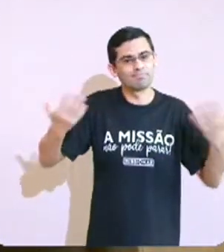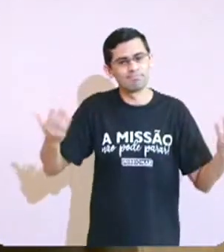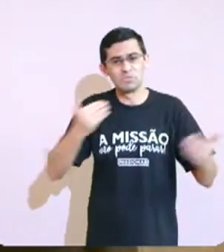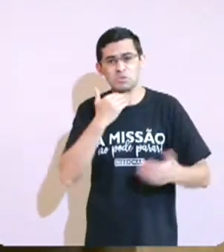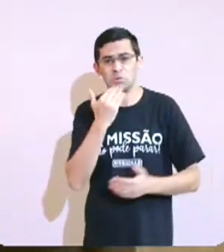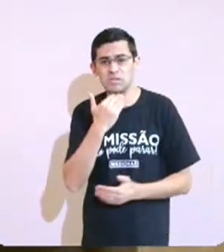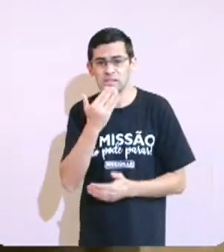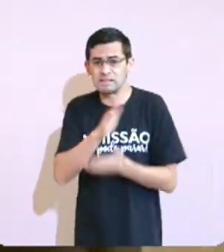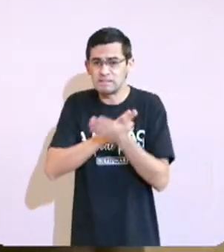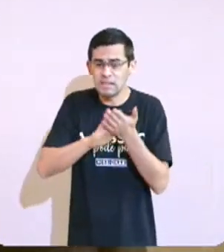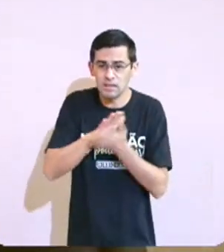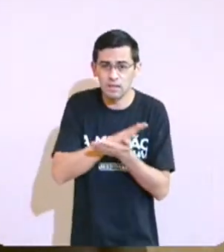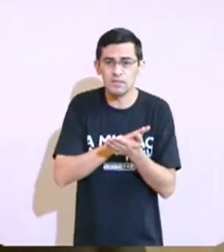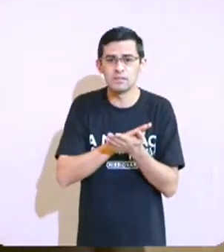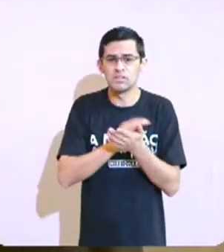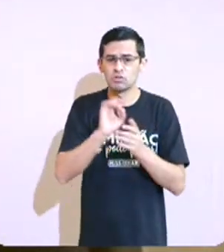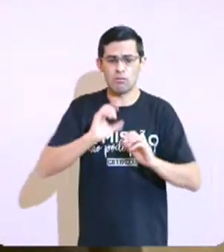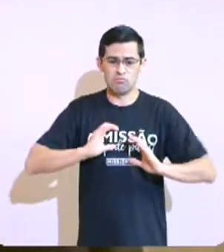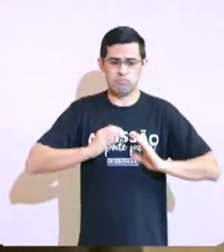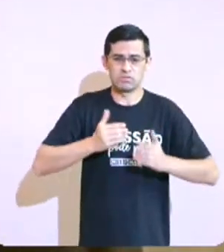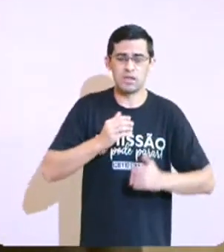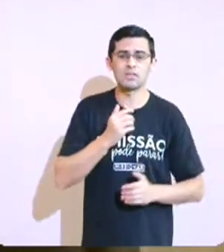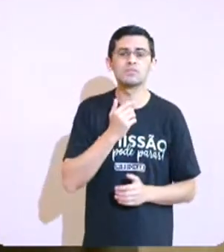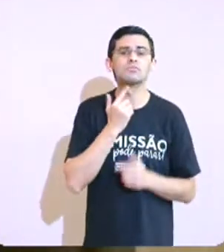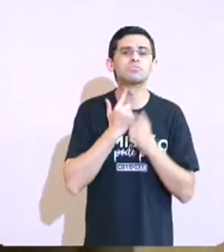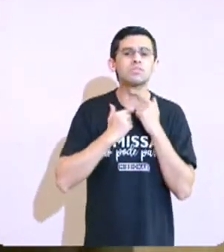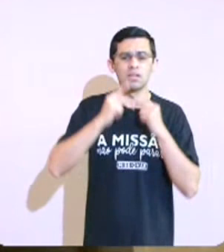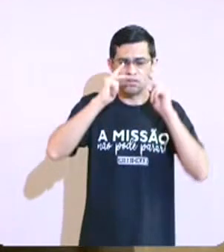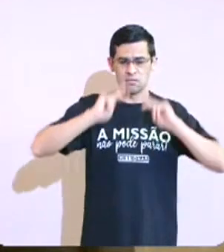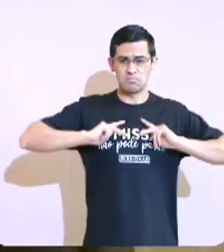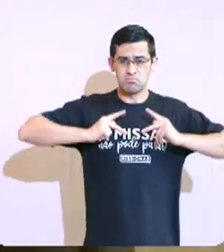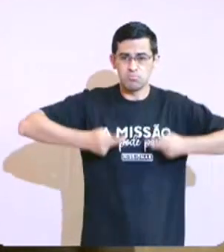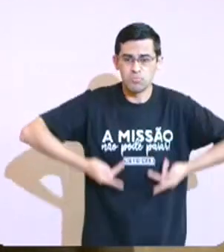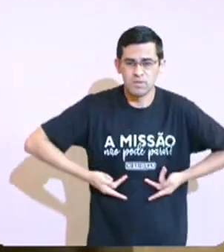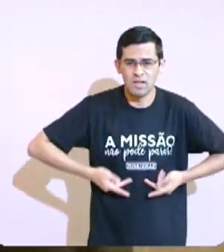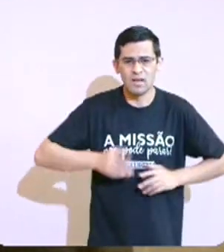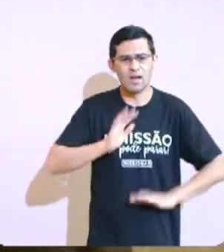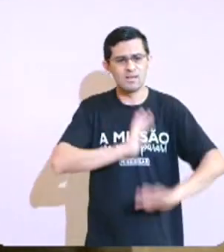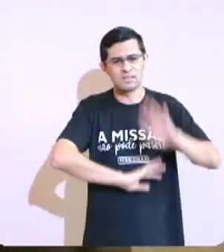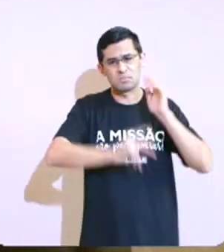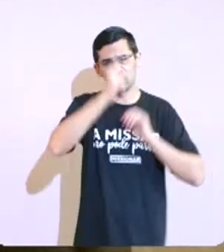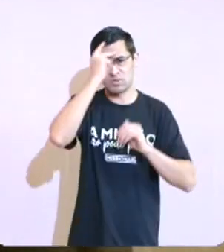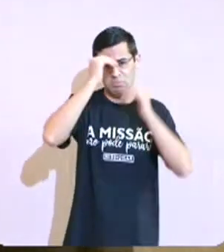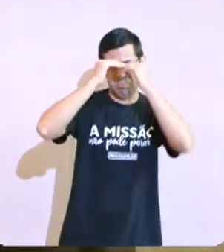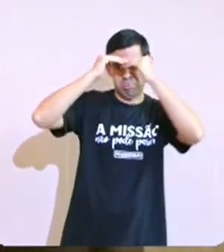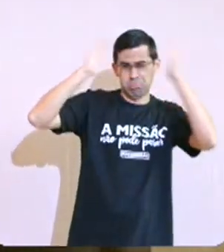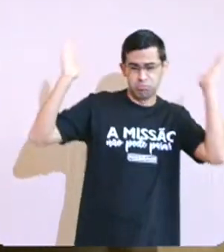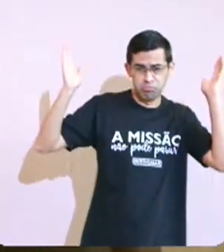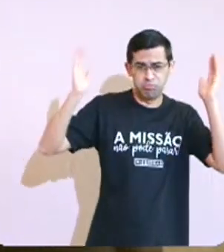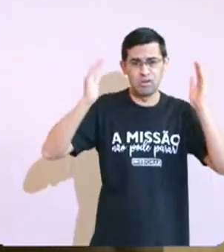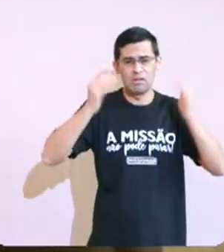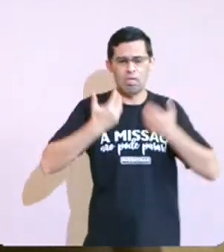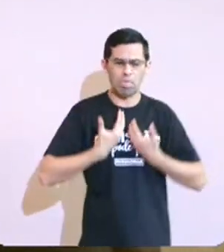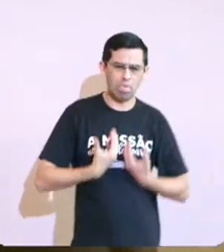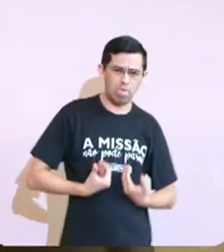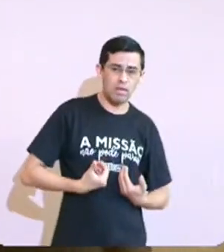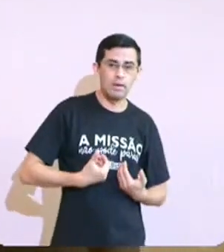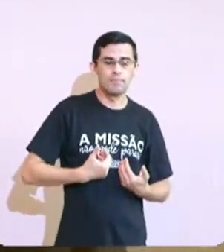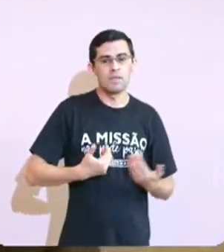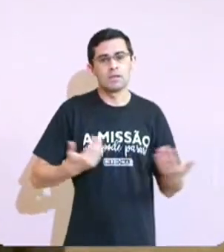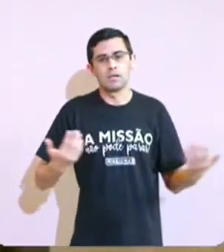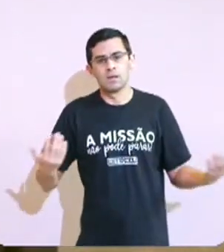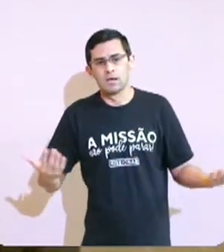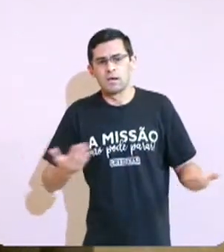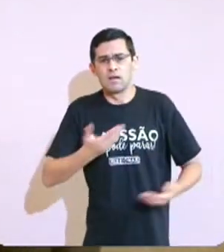missão, é iniciativa humana. E aí as pessoas se desanimam, as pessoas voltam atrás, amigos e amigas